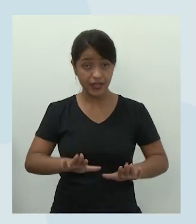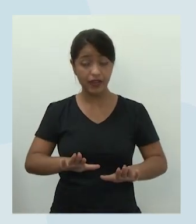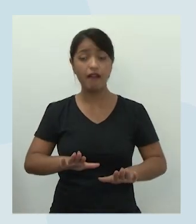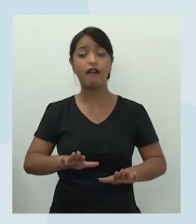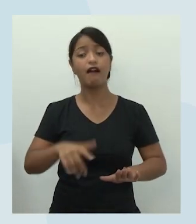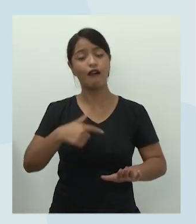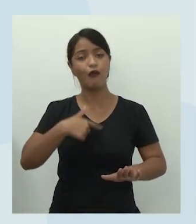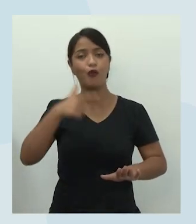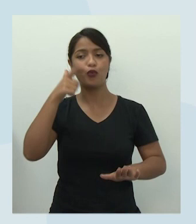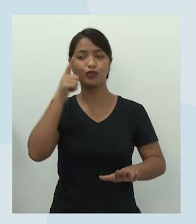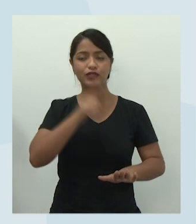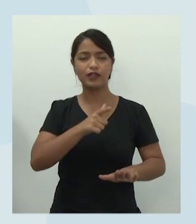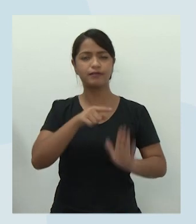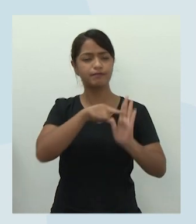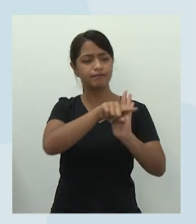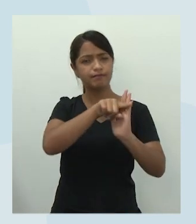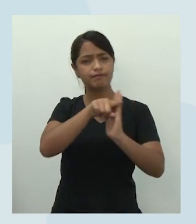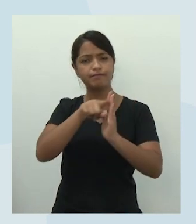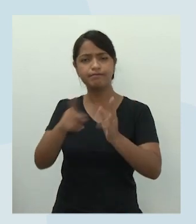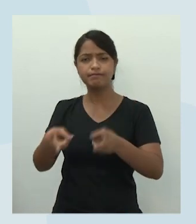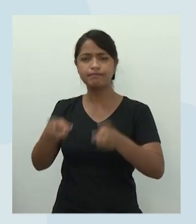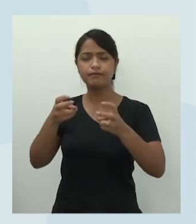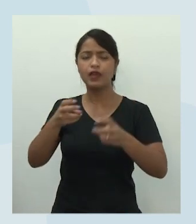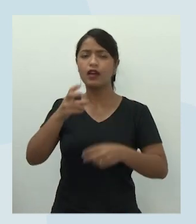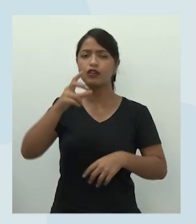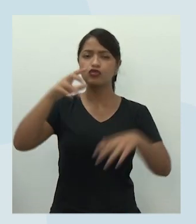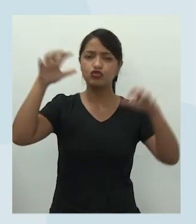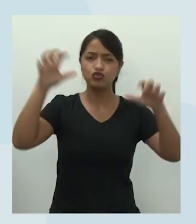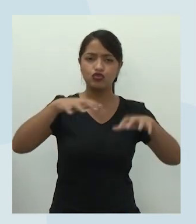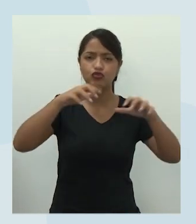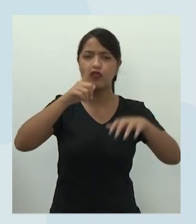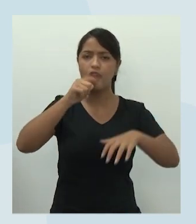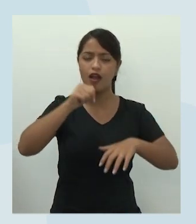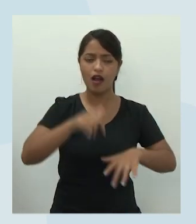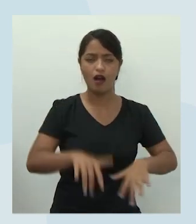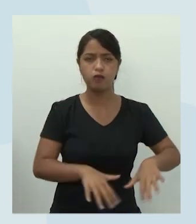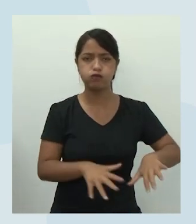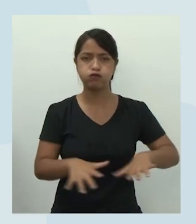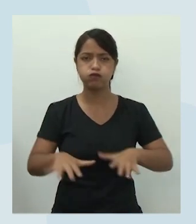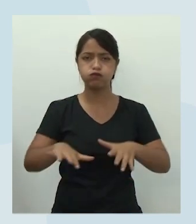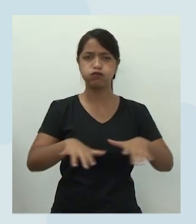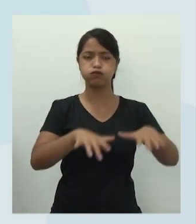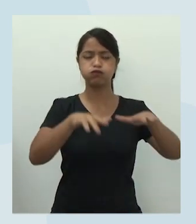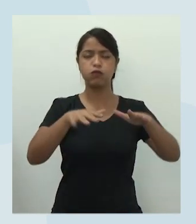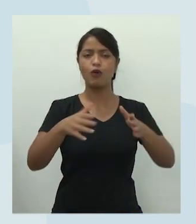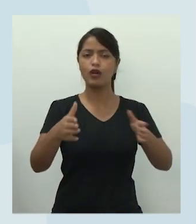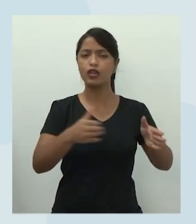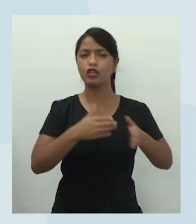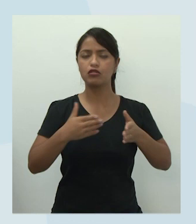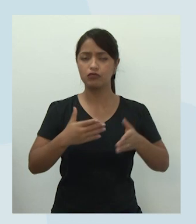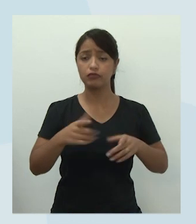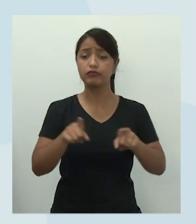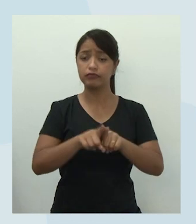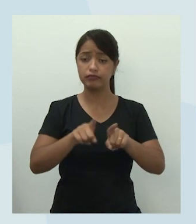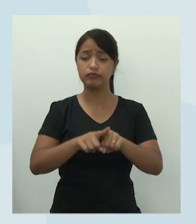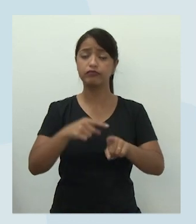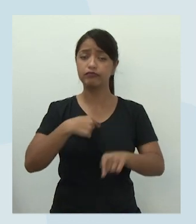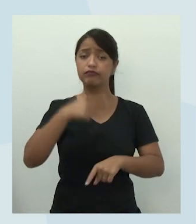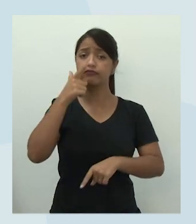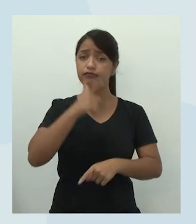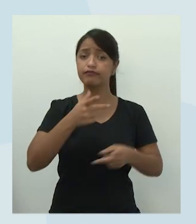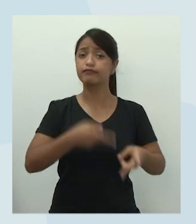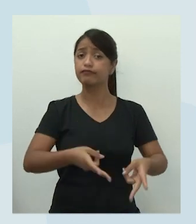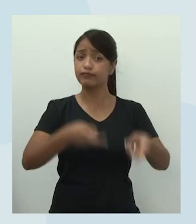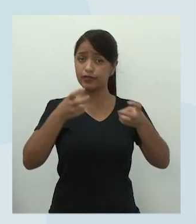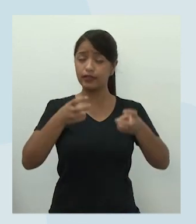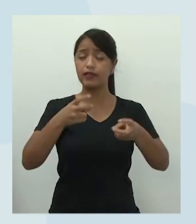melhor observação da questão das cheias dos rios, né? Eu consigo ter essa observação do ciclo do rio.